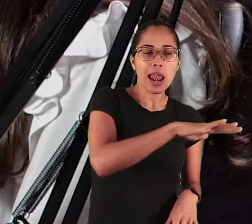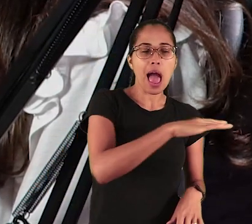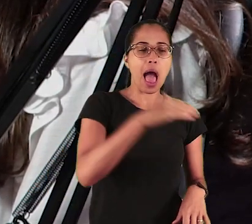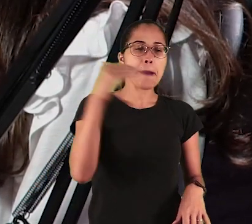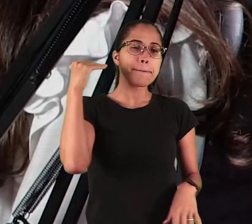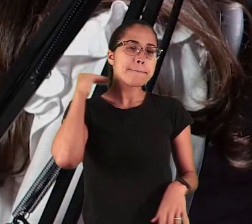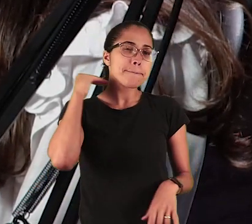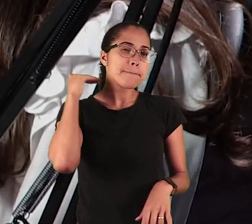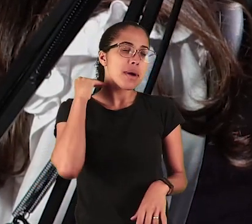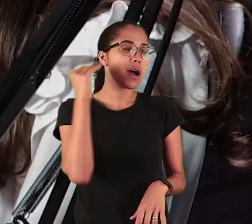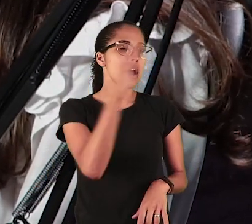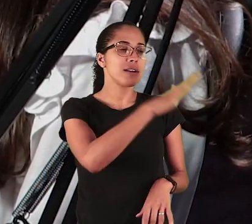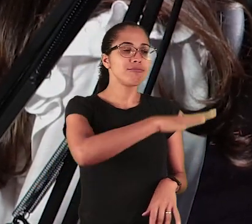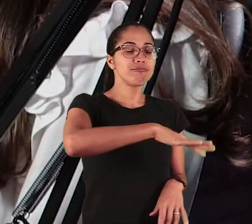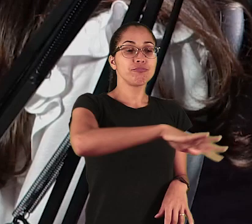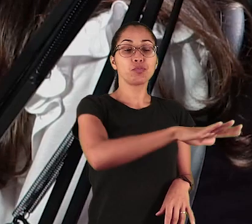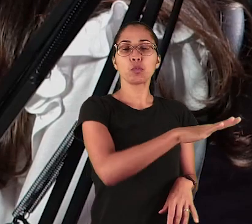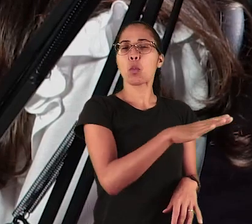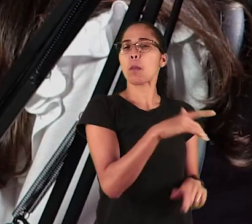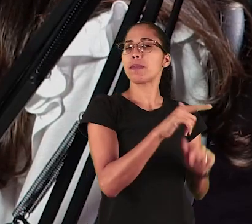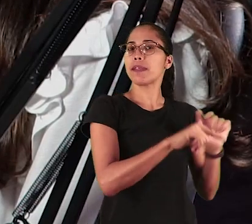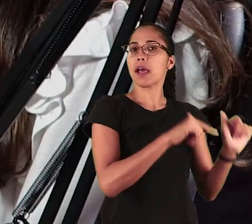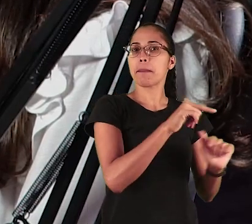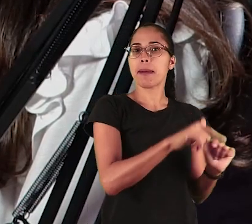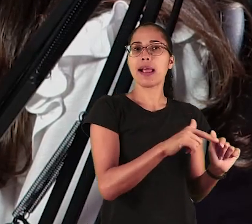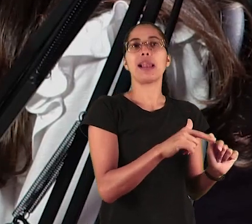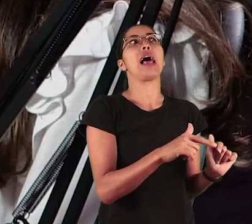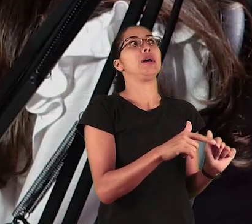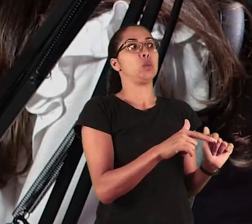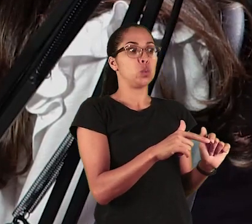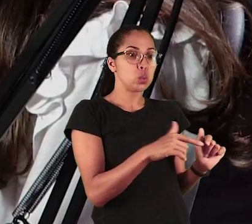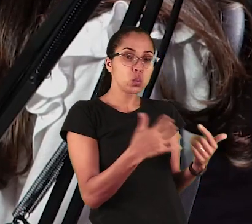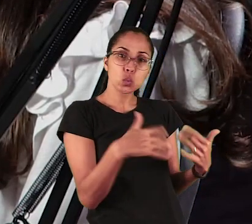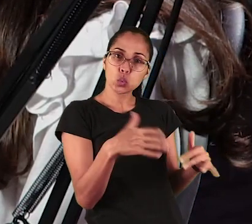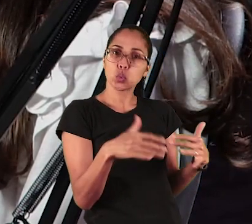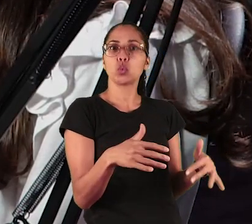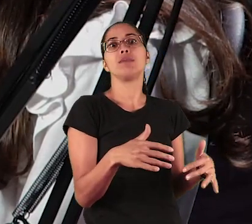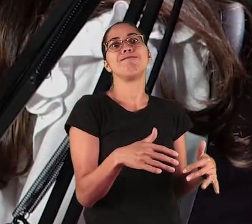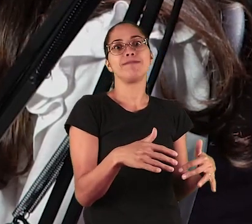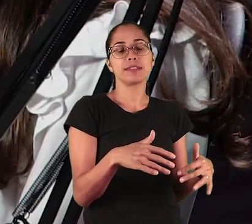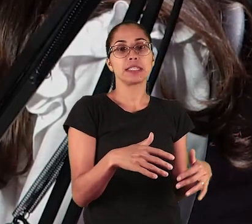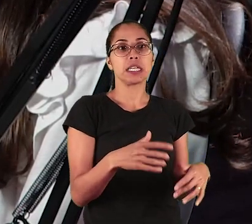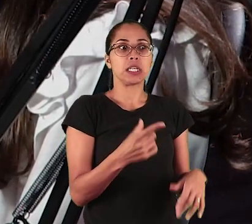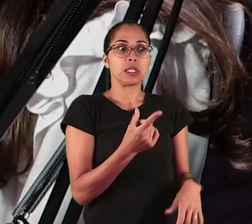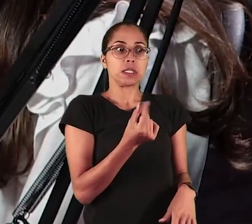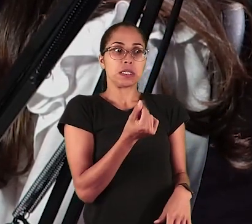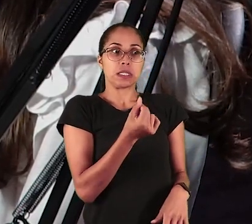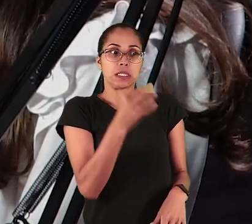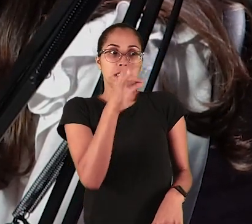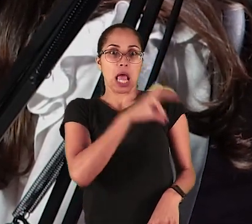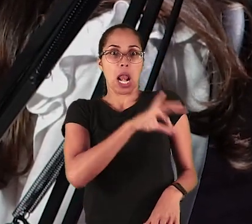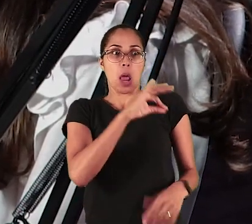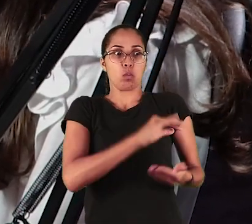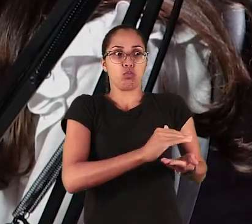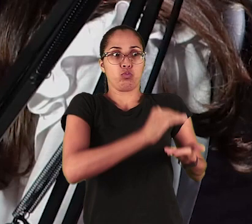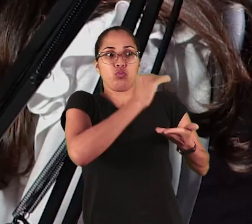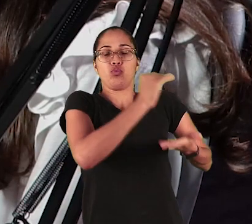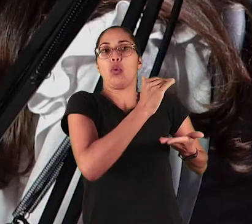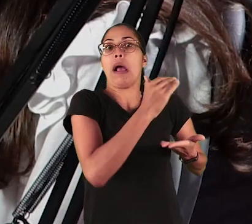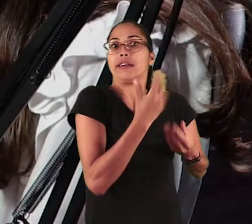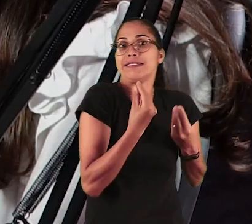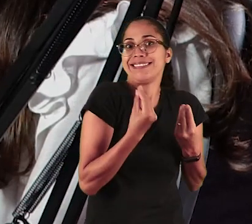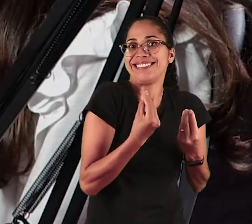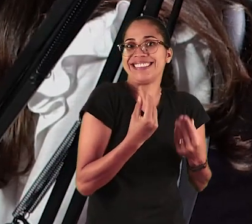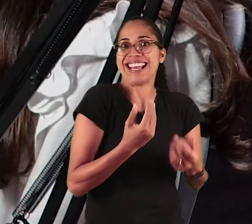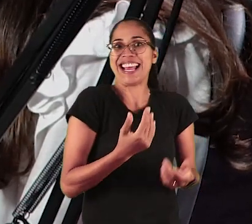um glamour associado ao invés muito bem porque era uma posição que já de largada você ganhava ali robusto